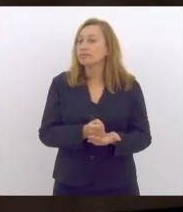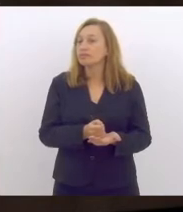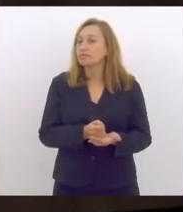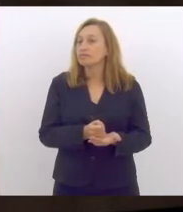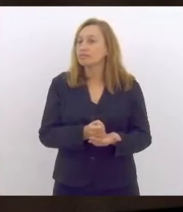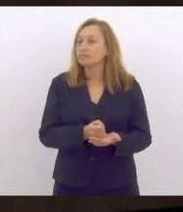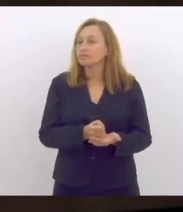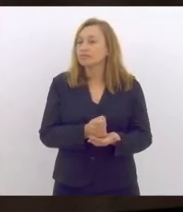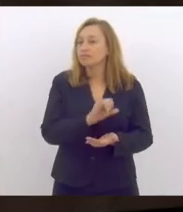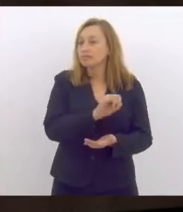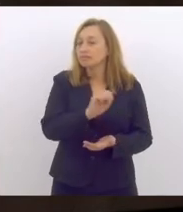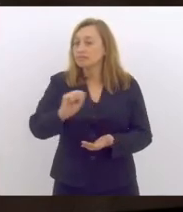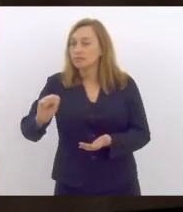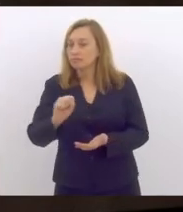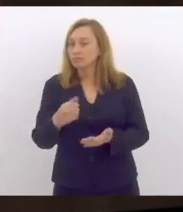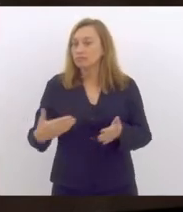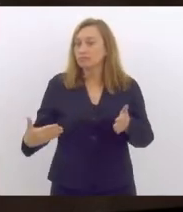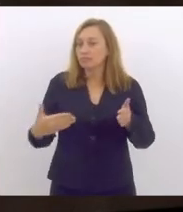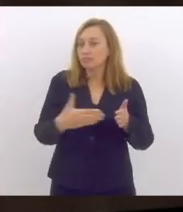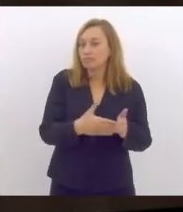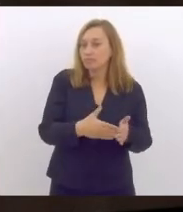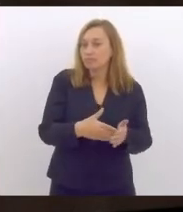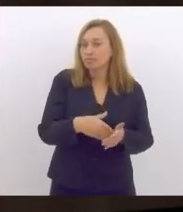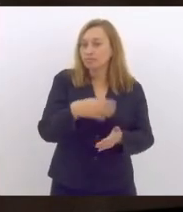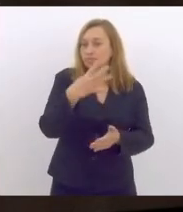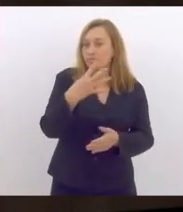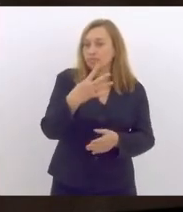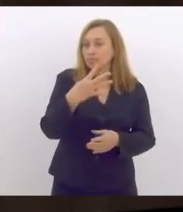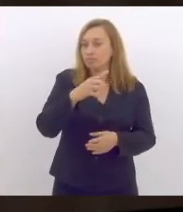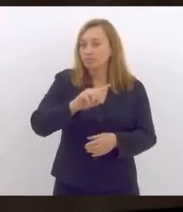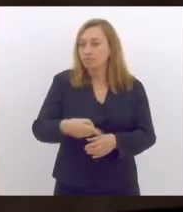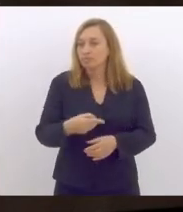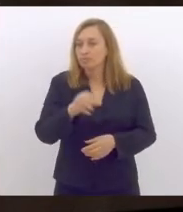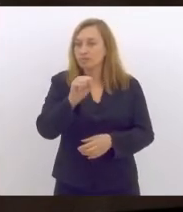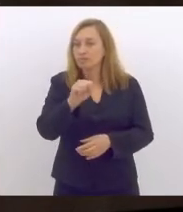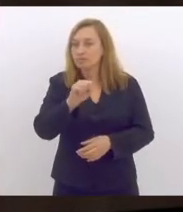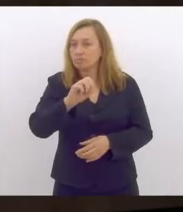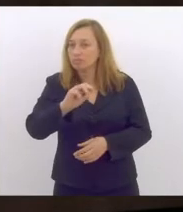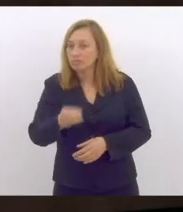de ICMS de até 4,8 milhões,